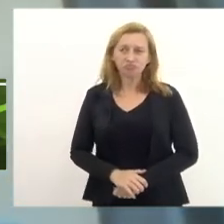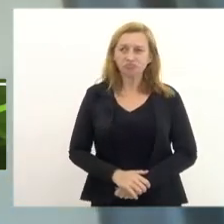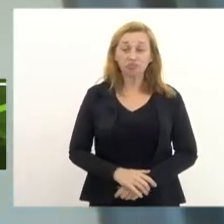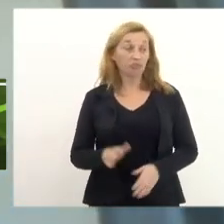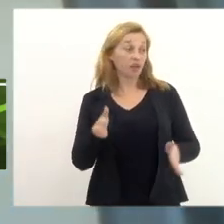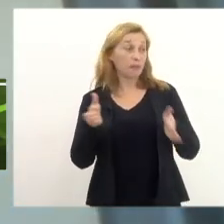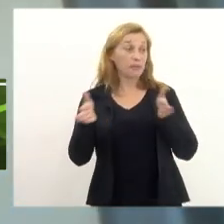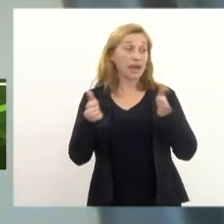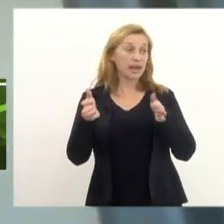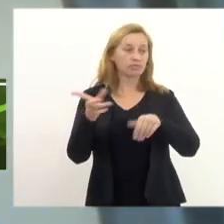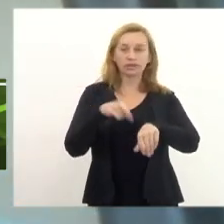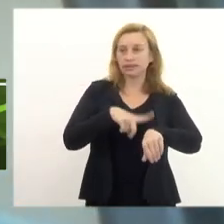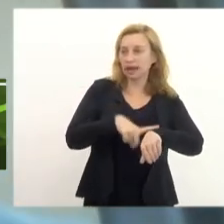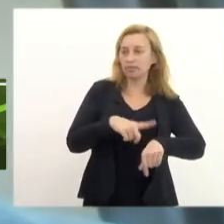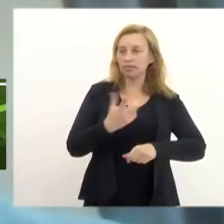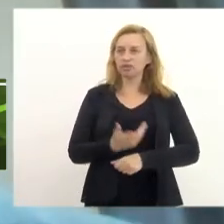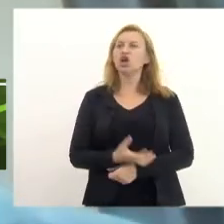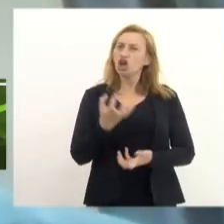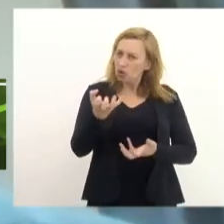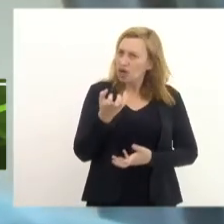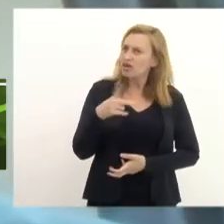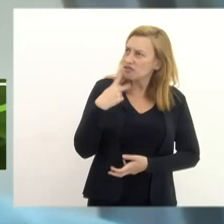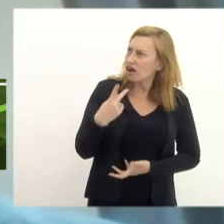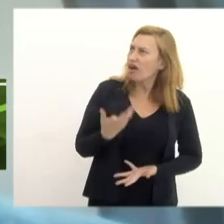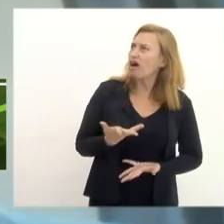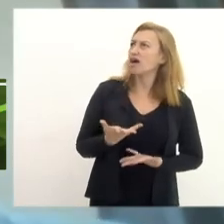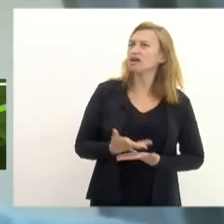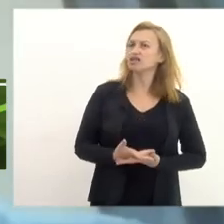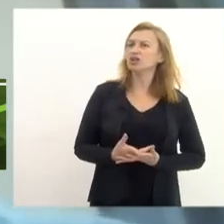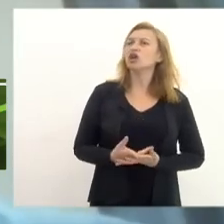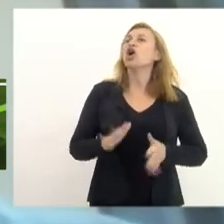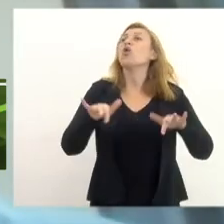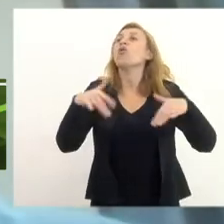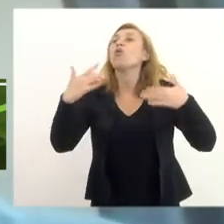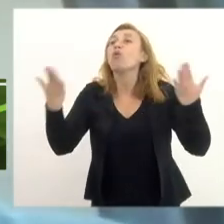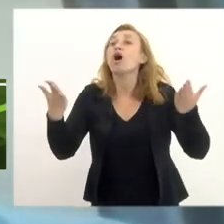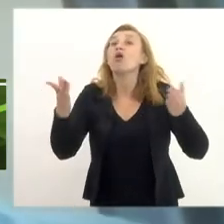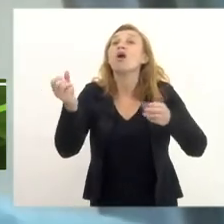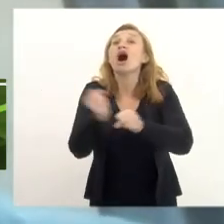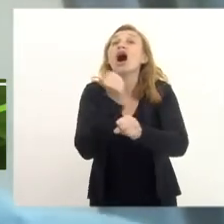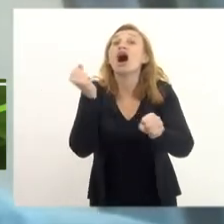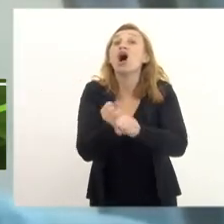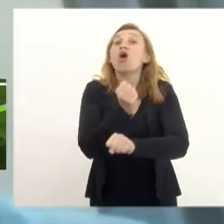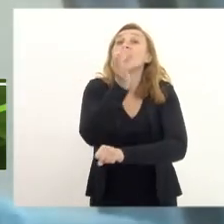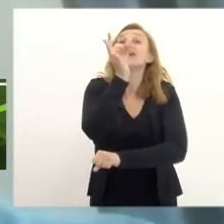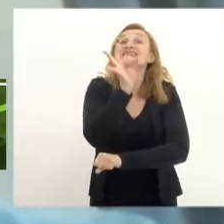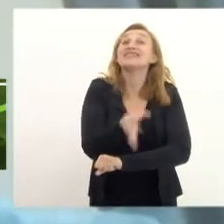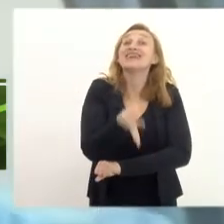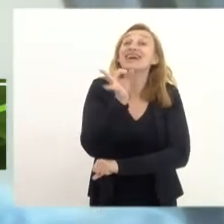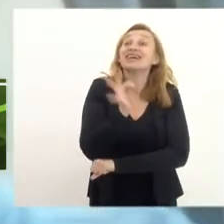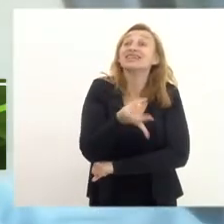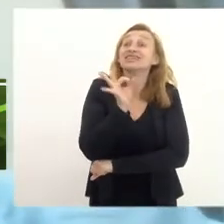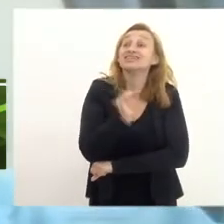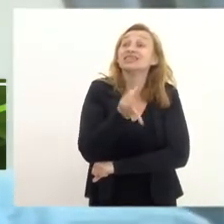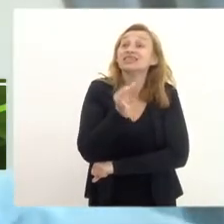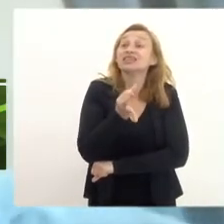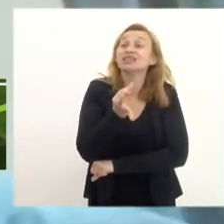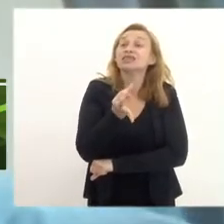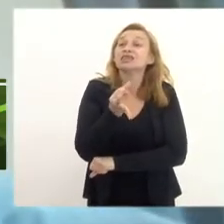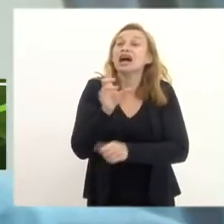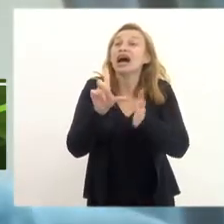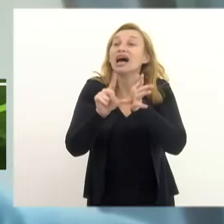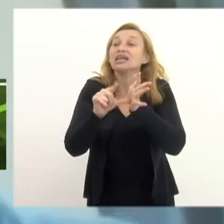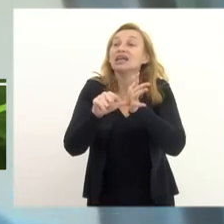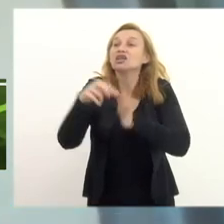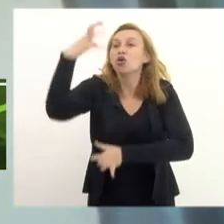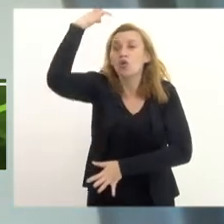prazo. Eu quero que me digam qual foi a obra concretamente que atrasou por